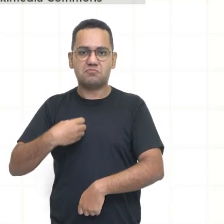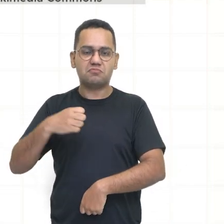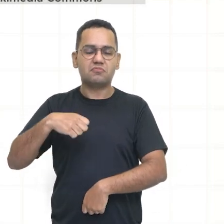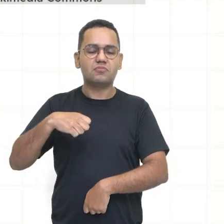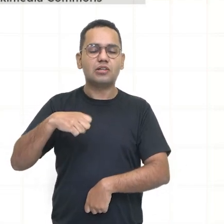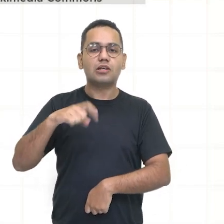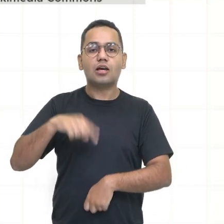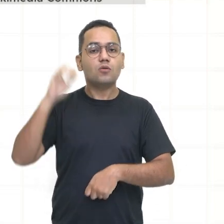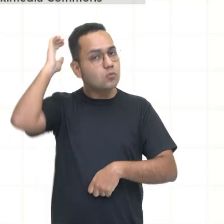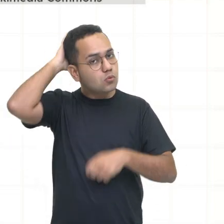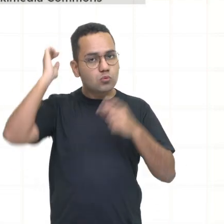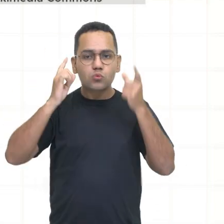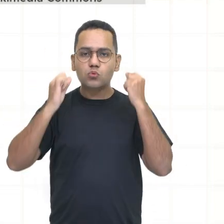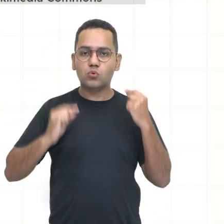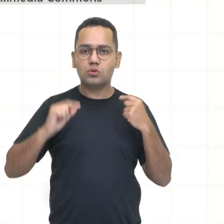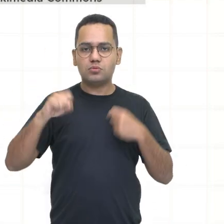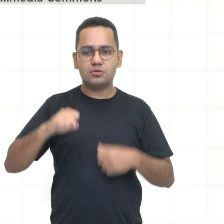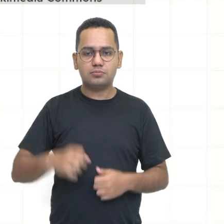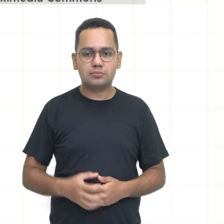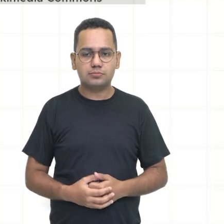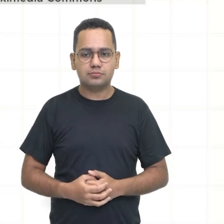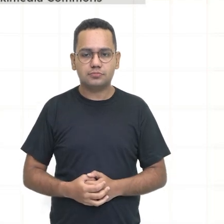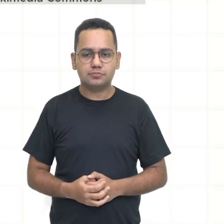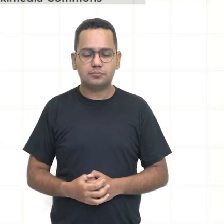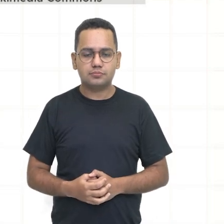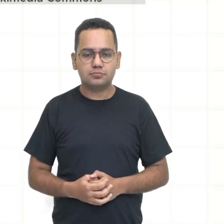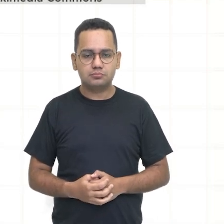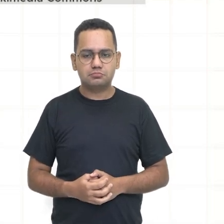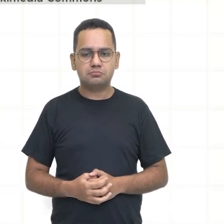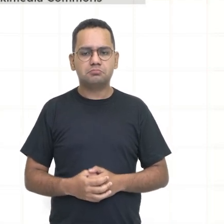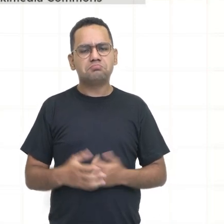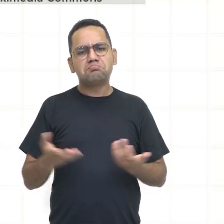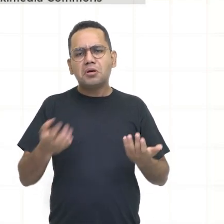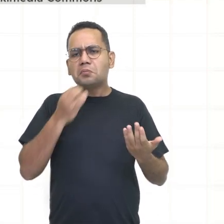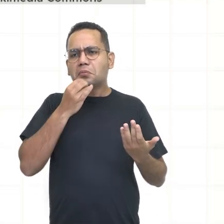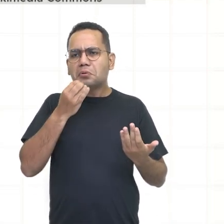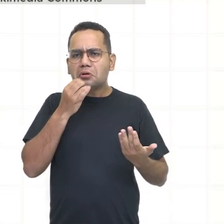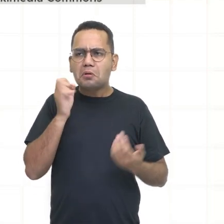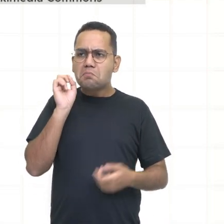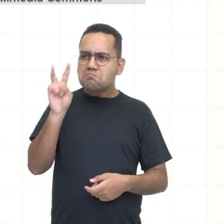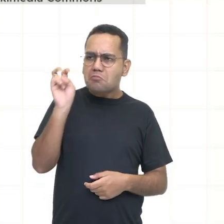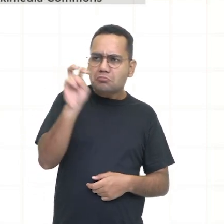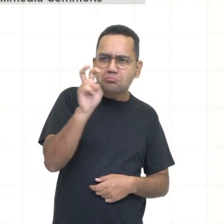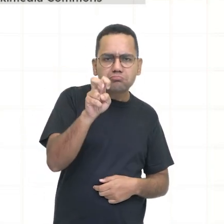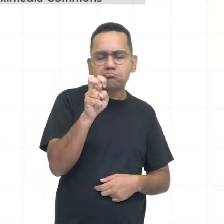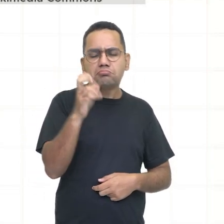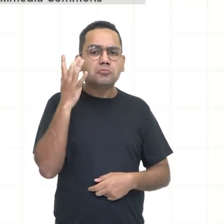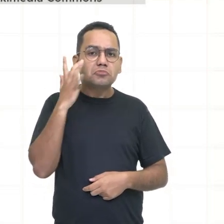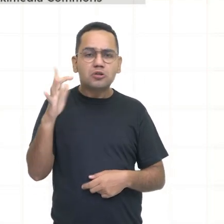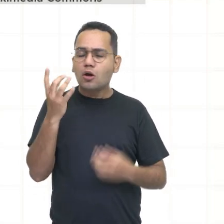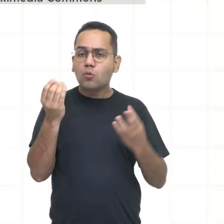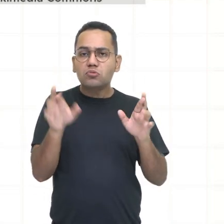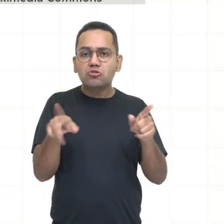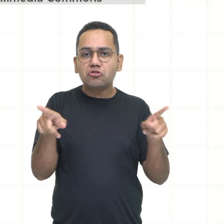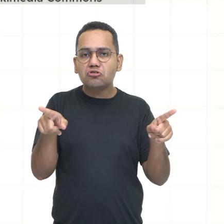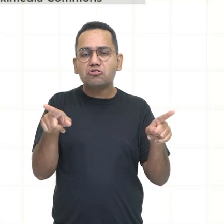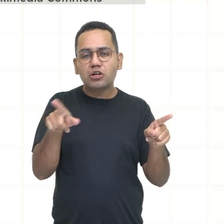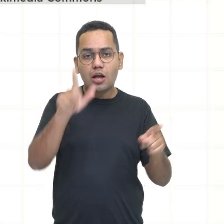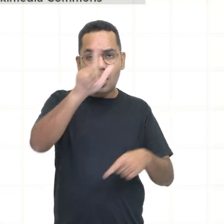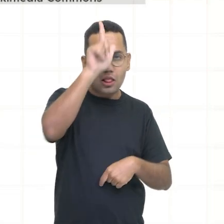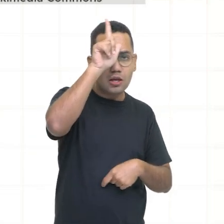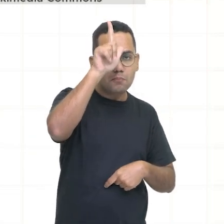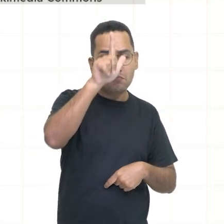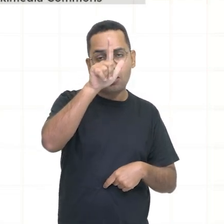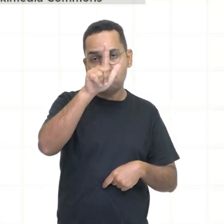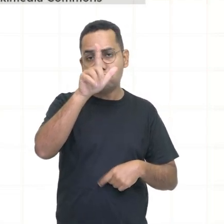nus, vamos dizer assim, no dia a dia, não dava para saber quem eram os judeus e quem eram os alemães, visto que,